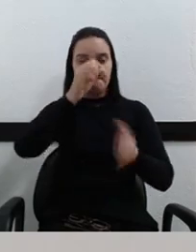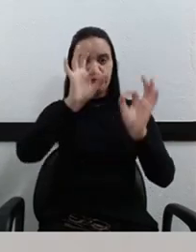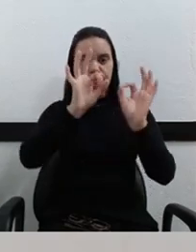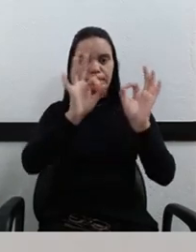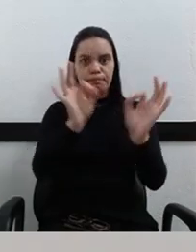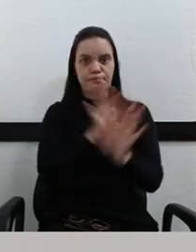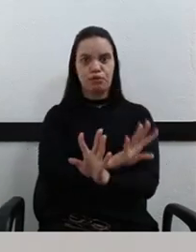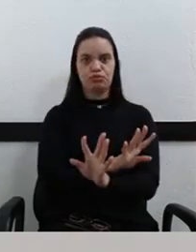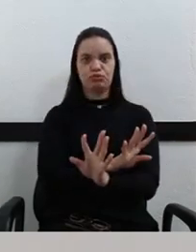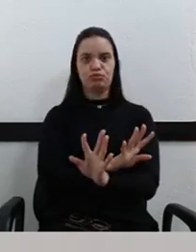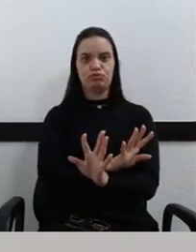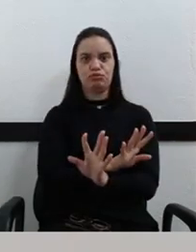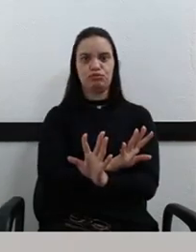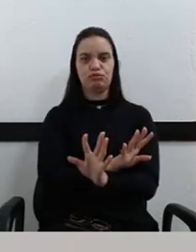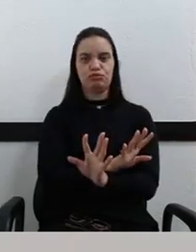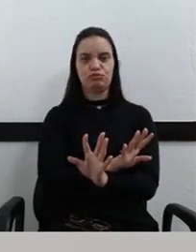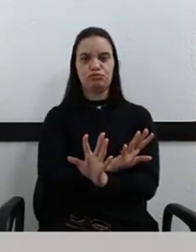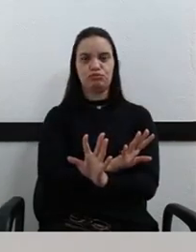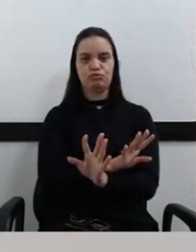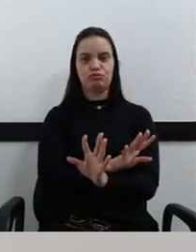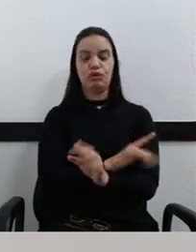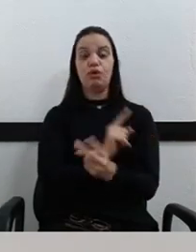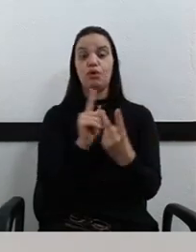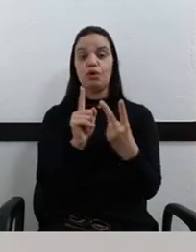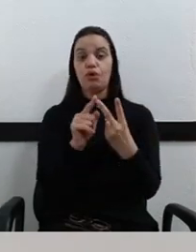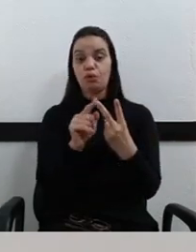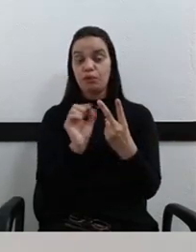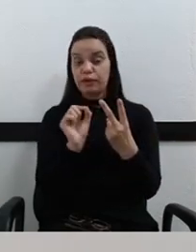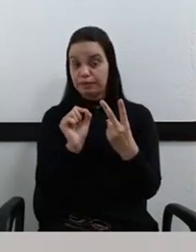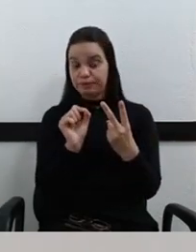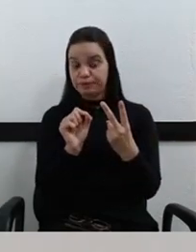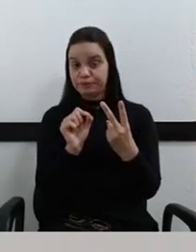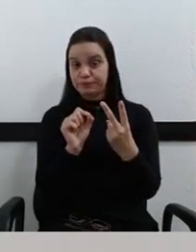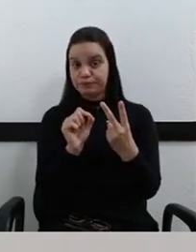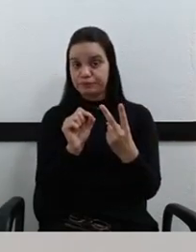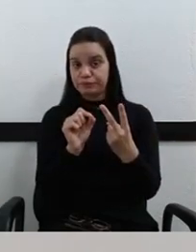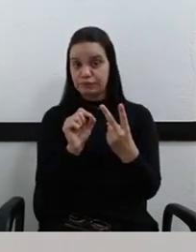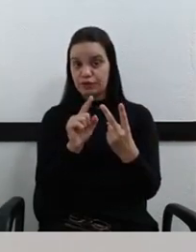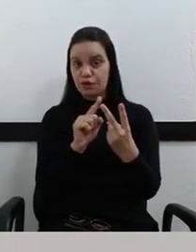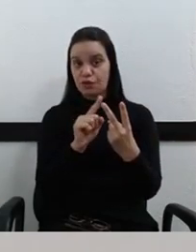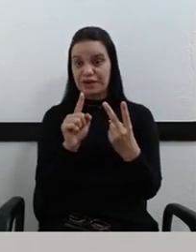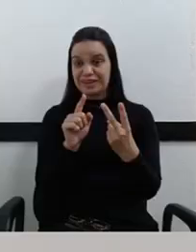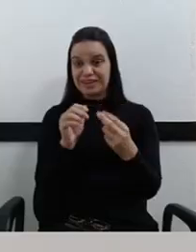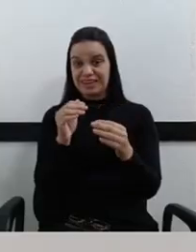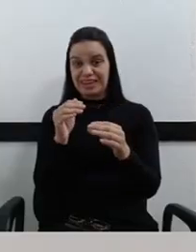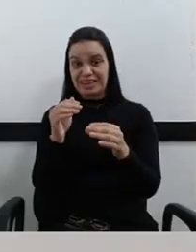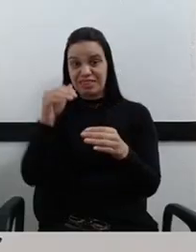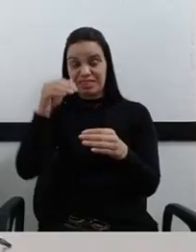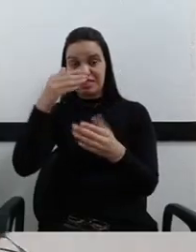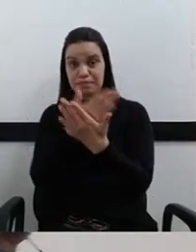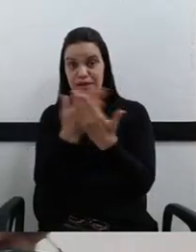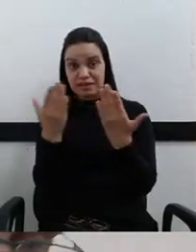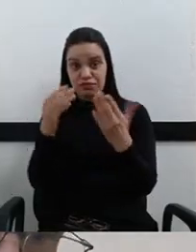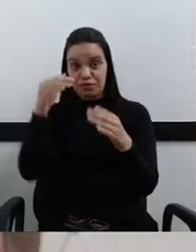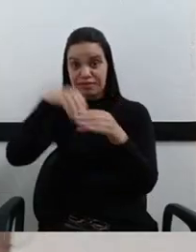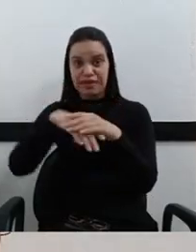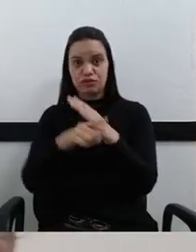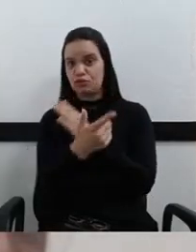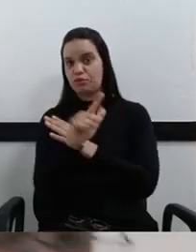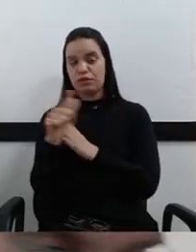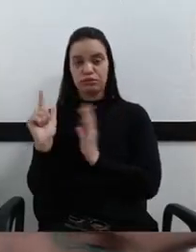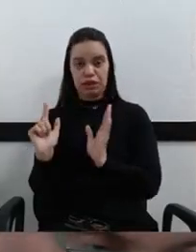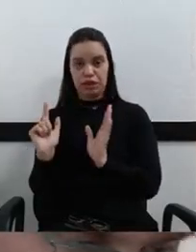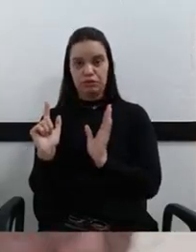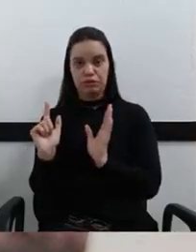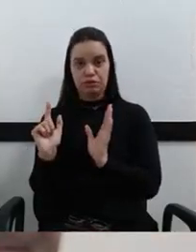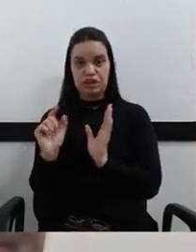em fogueira. O que estaria em fogueira seria aquilo que não foi lançado ainda, que é um